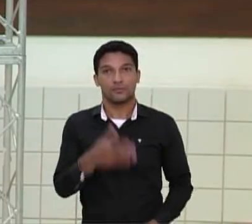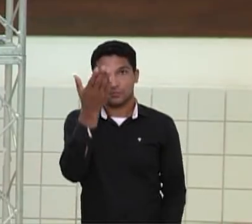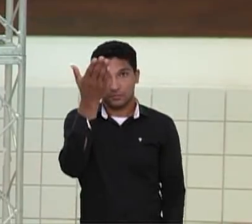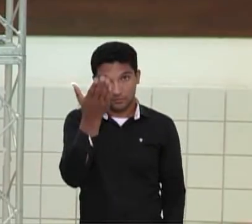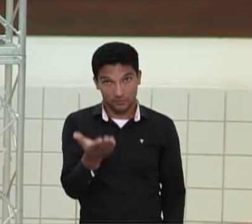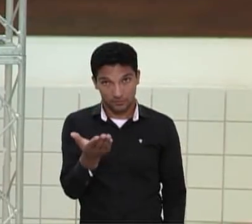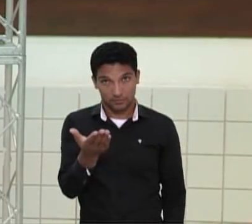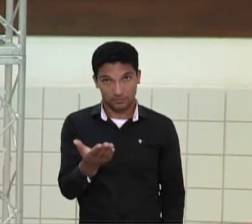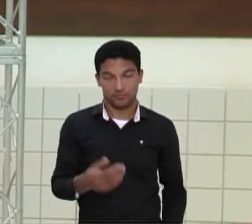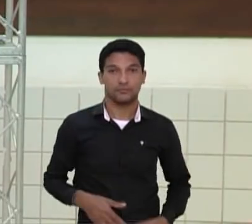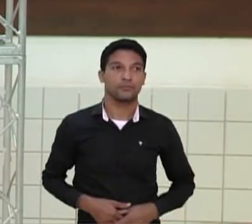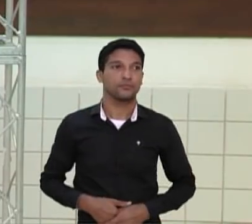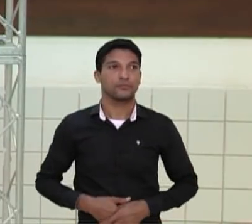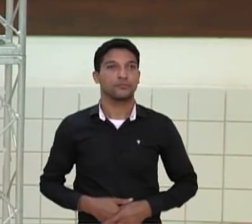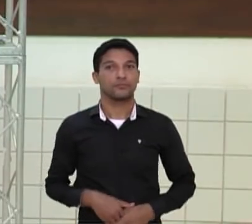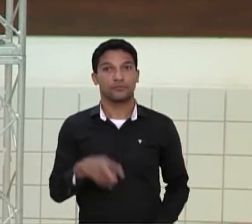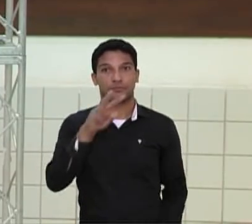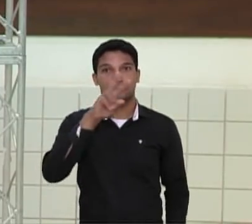2x ao quadrado